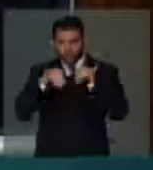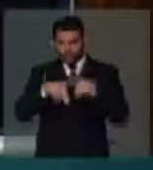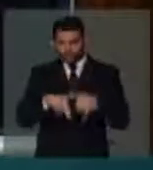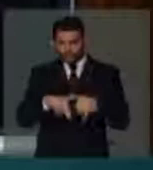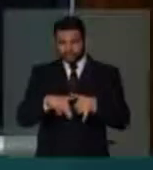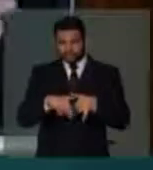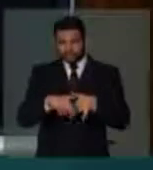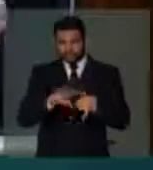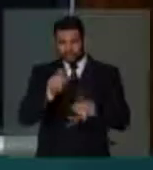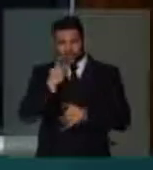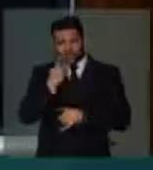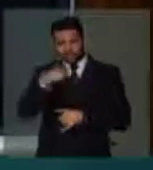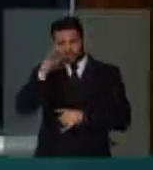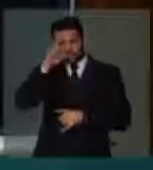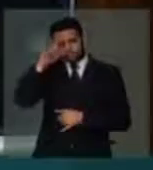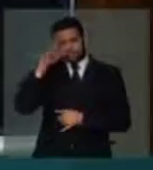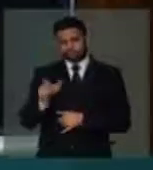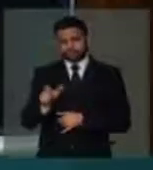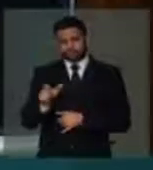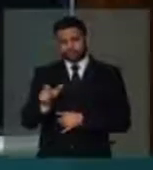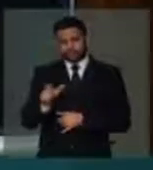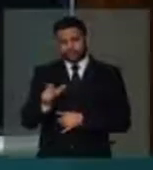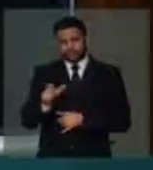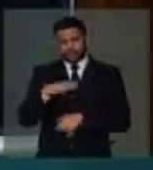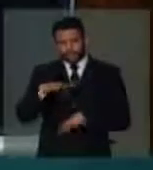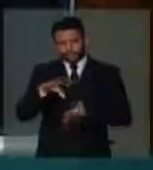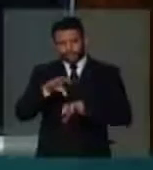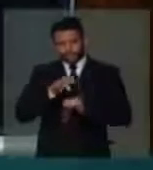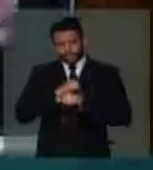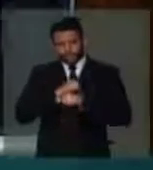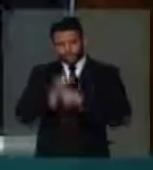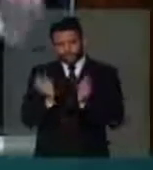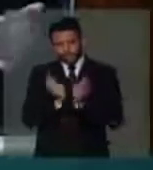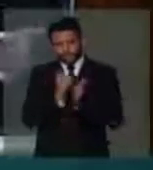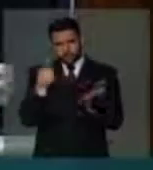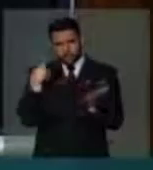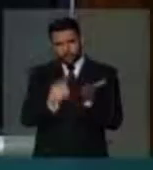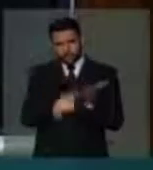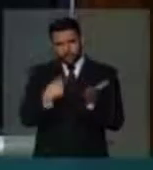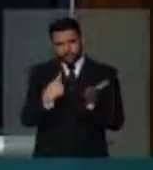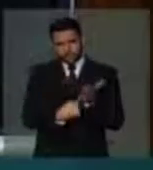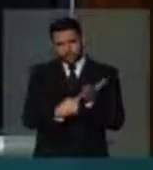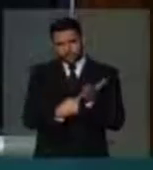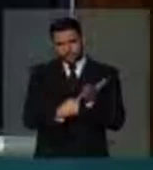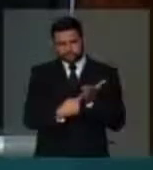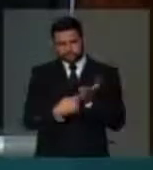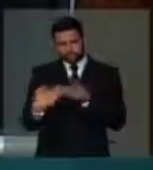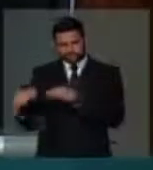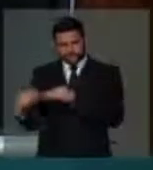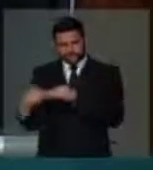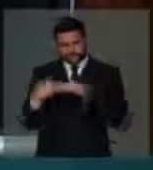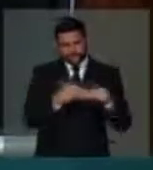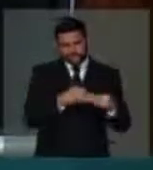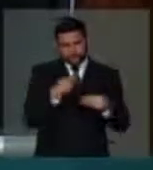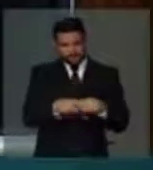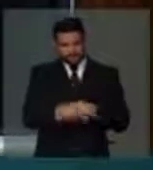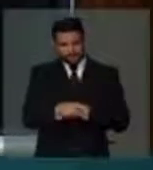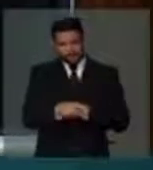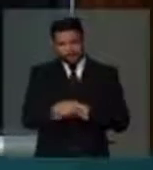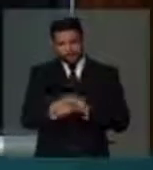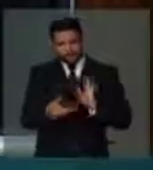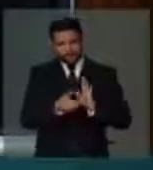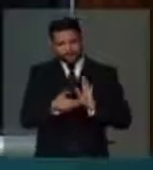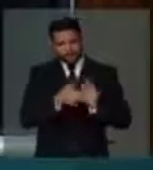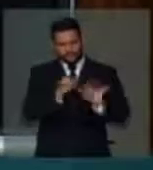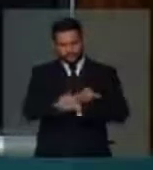Concluo dizendo a Vossa Excelência que assumi com essas comunidades o compromisso de trazer para esta casa